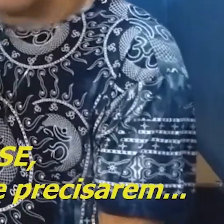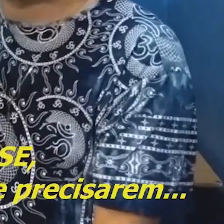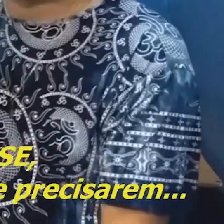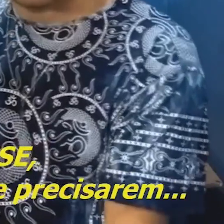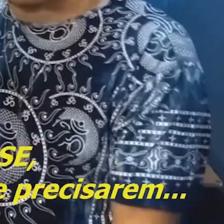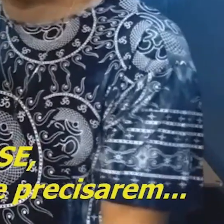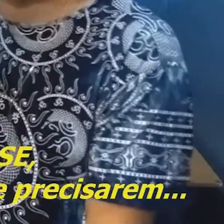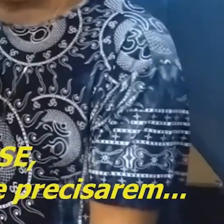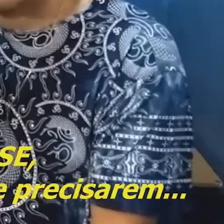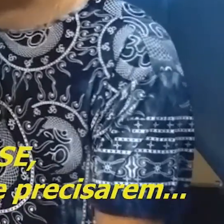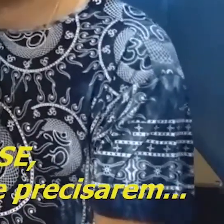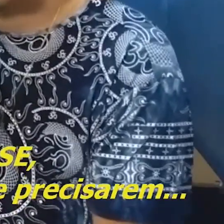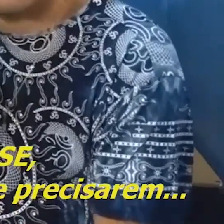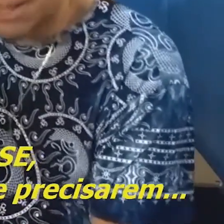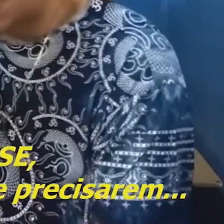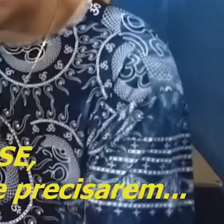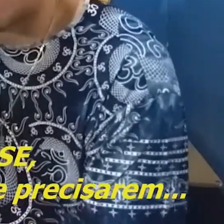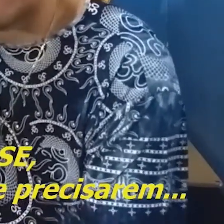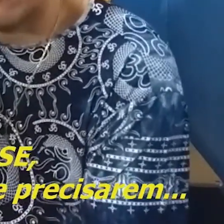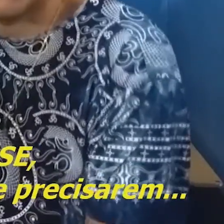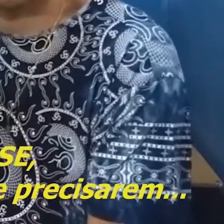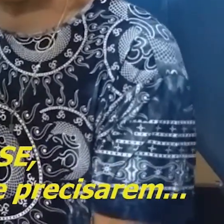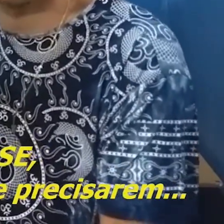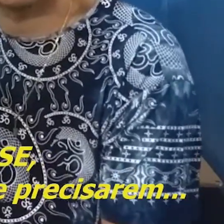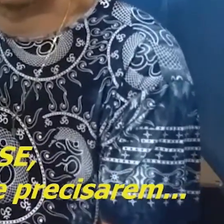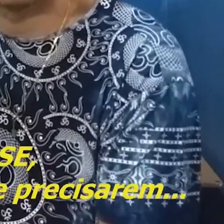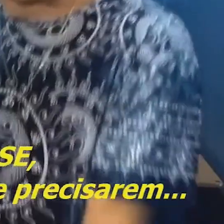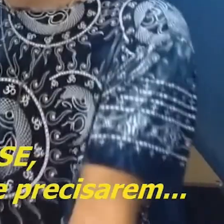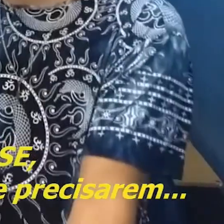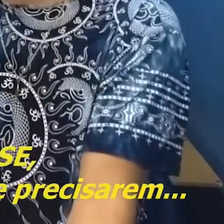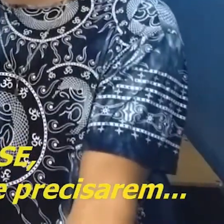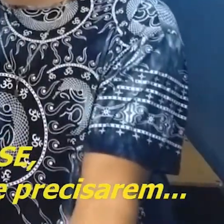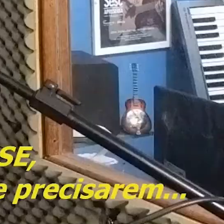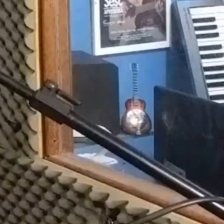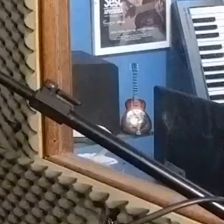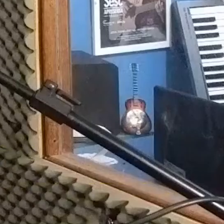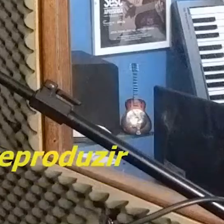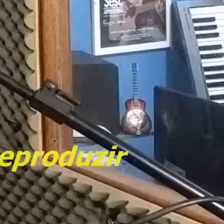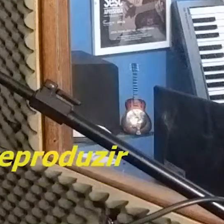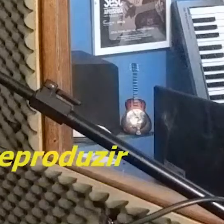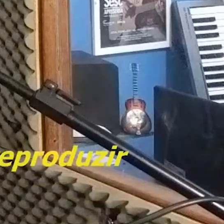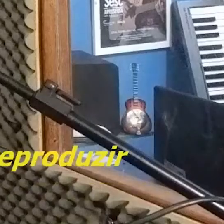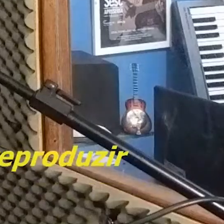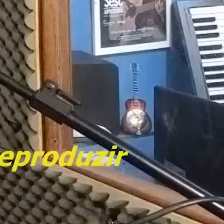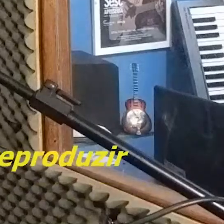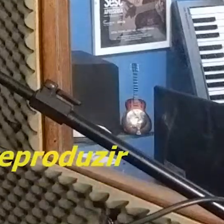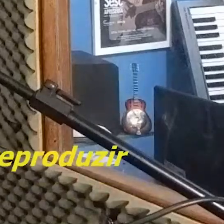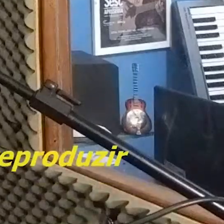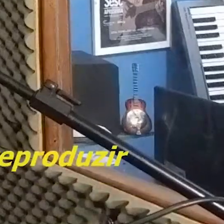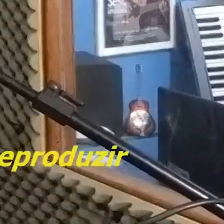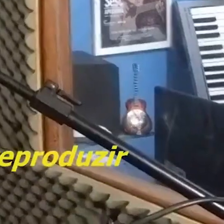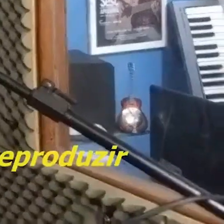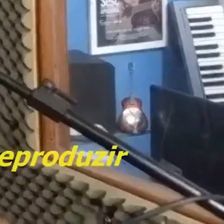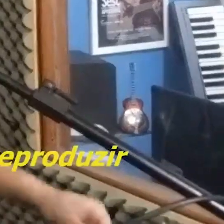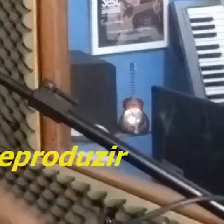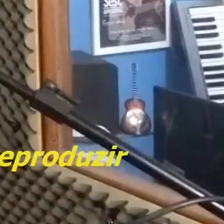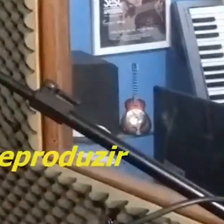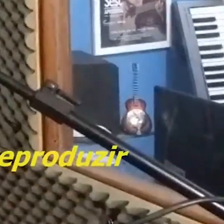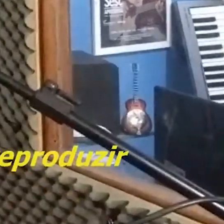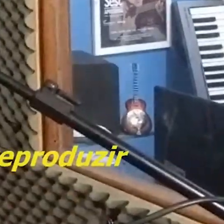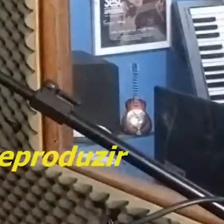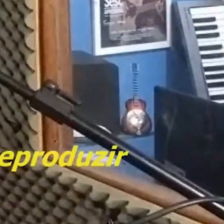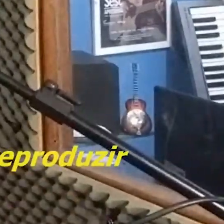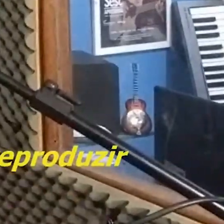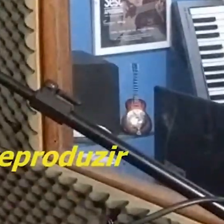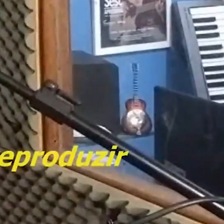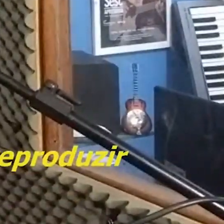que realizam fotossíntese, são seres autotróficos sempre que precisarem. Fazem a simiparidade